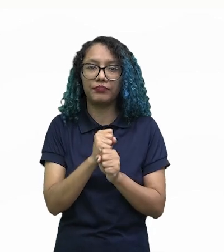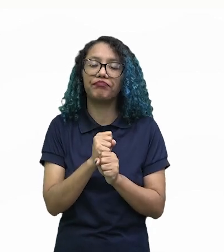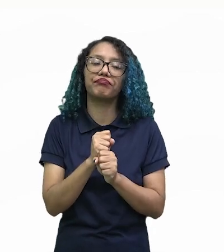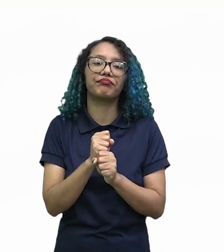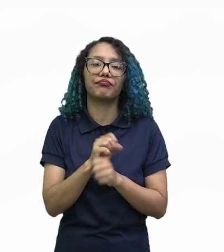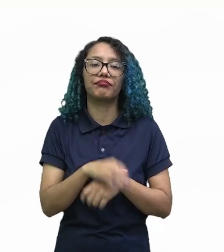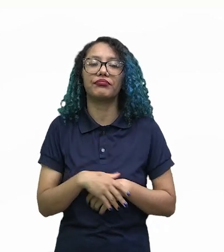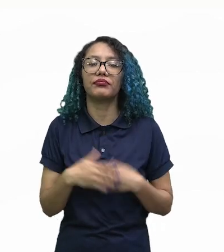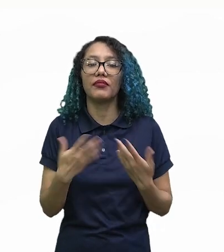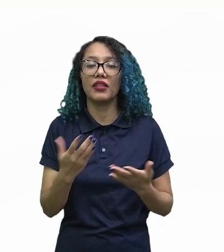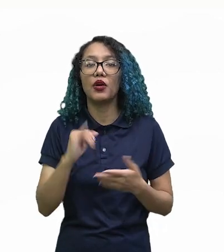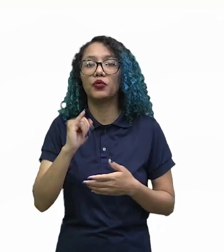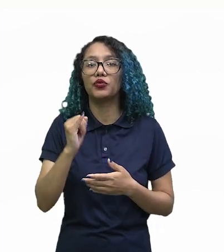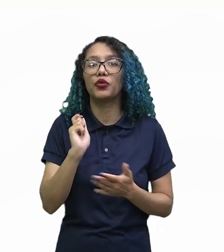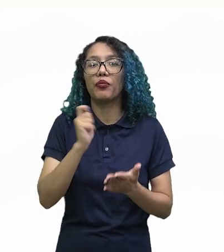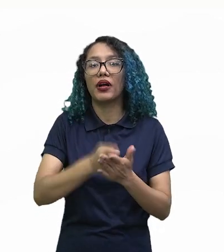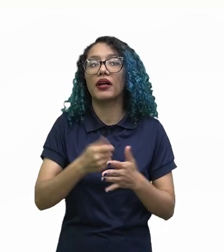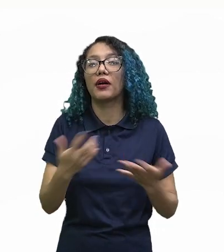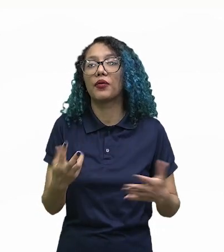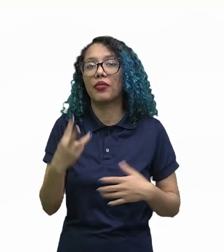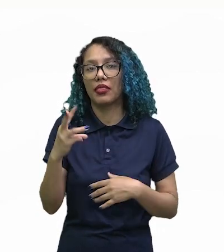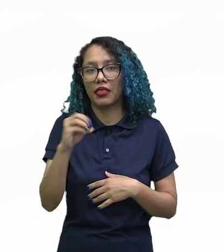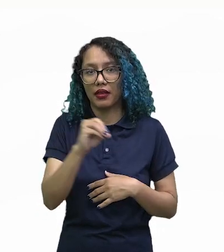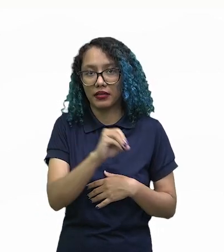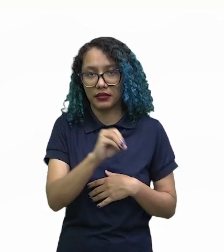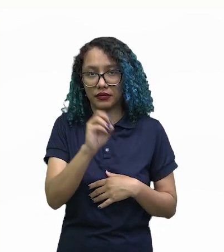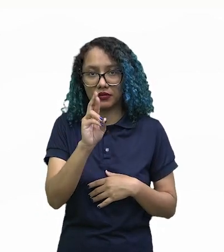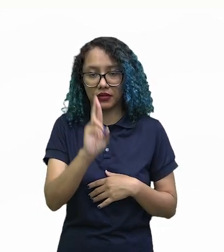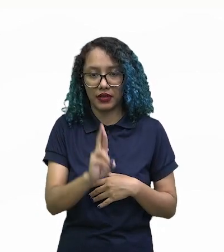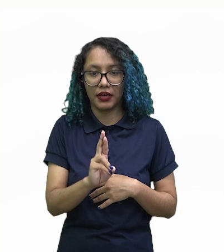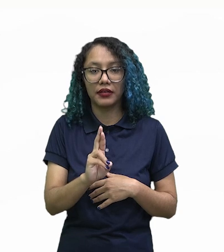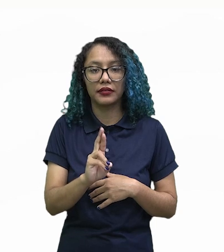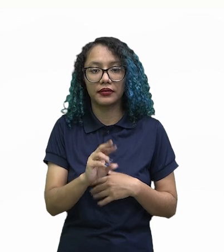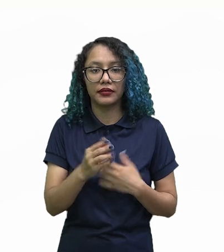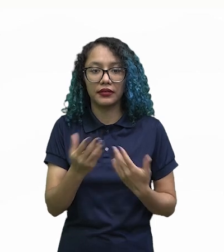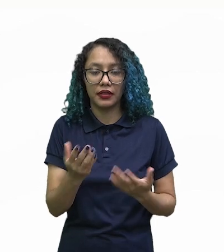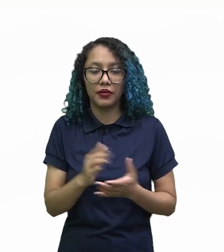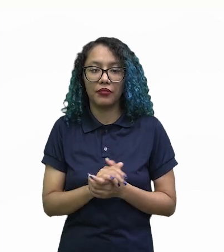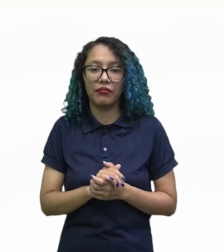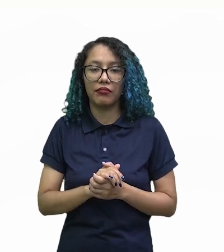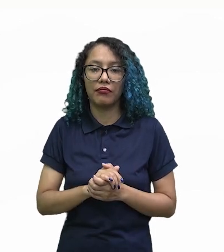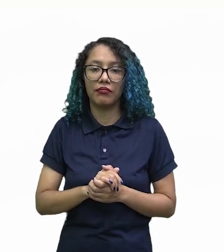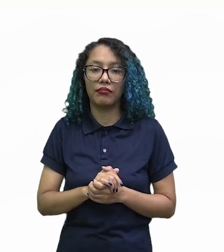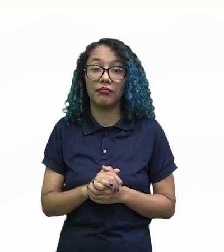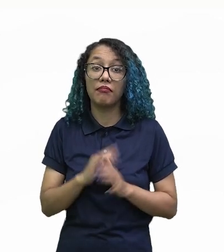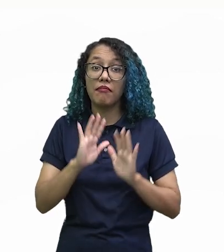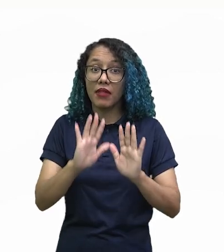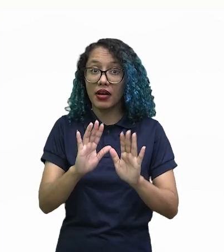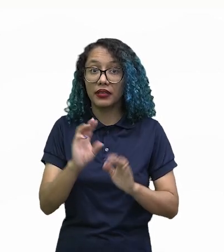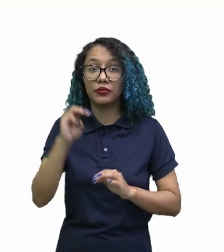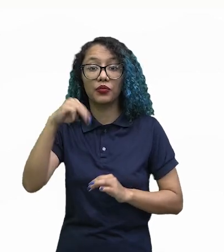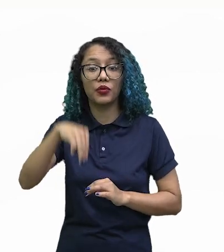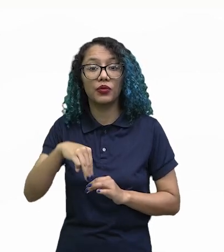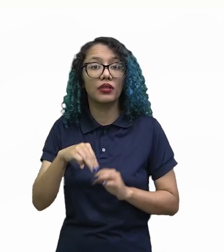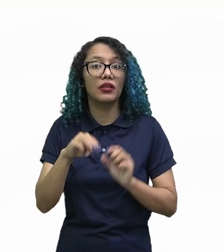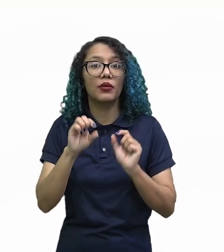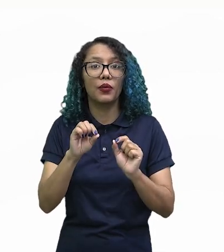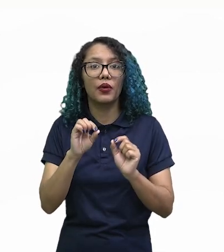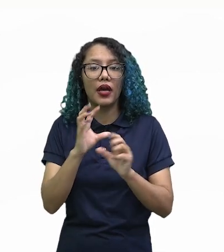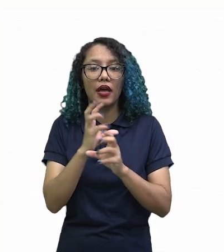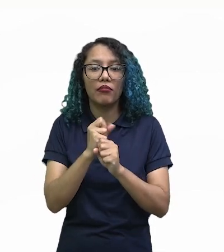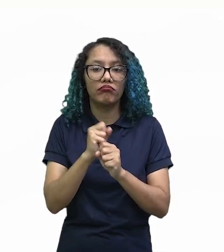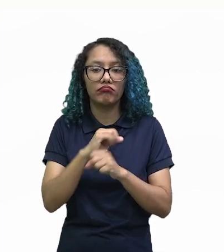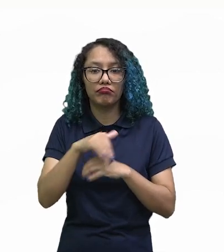de juros será pago ali R$300. Juros, mas o montante será quem? O dinheiro que